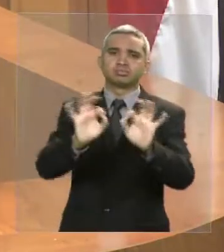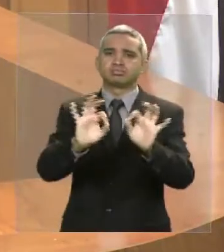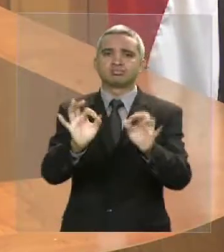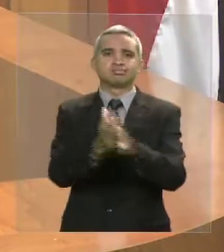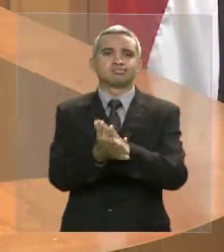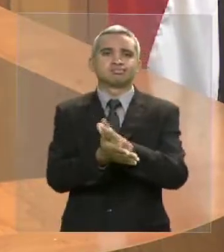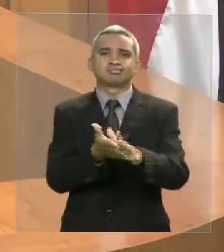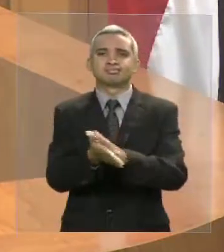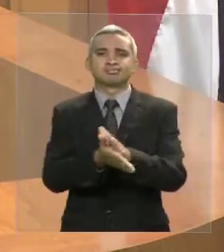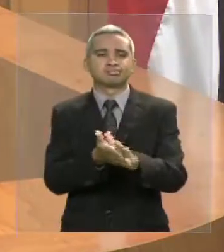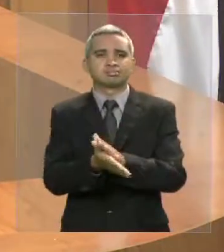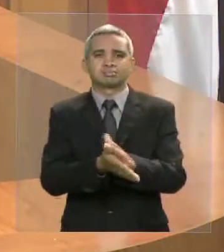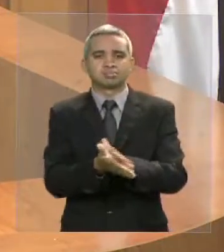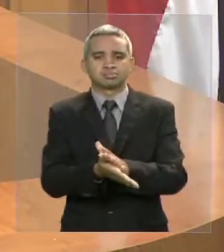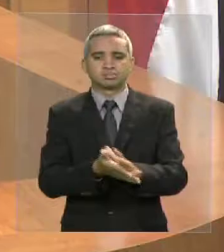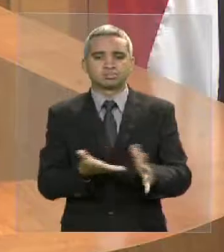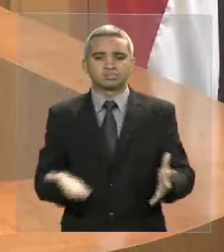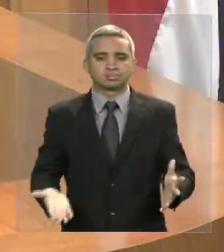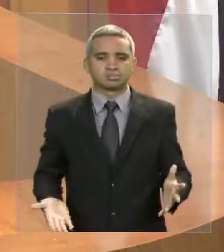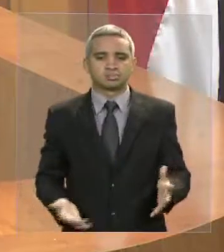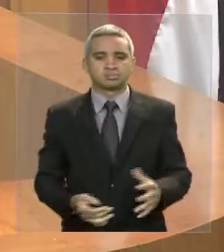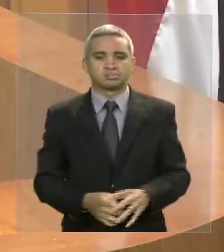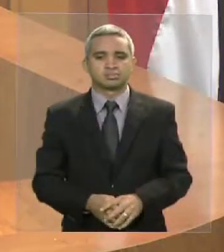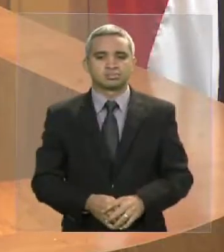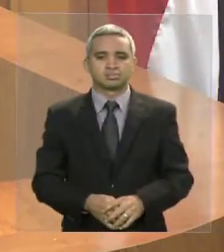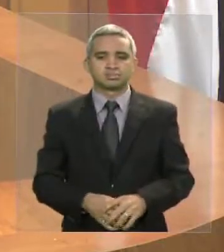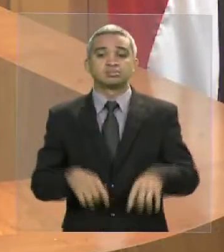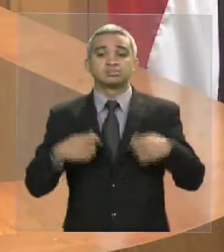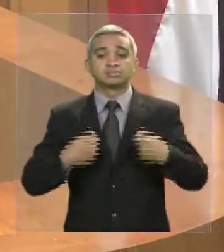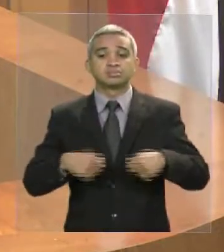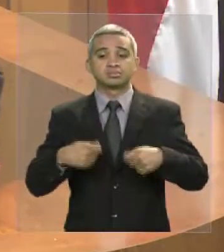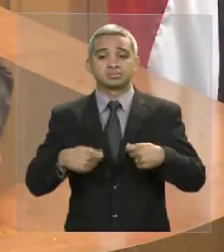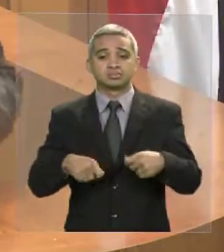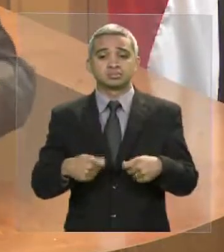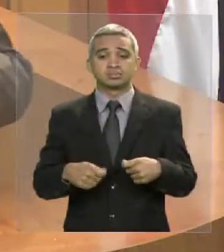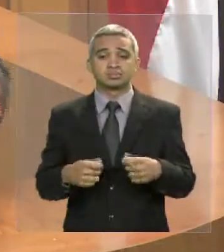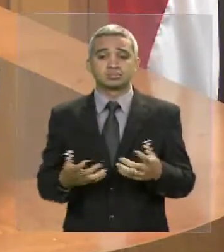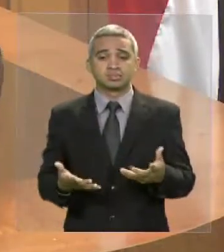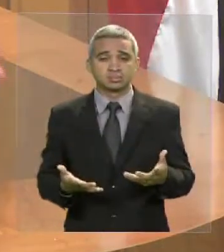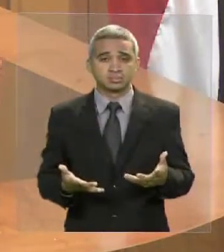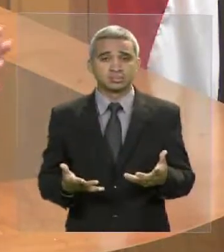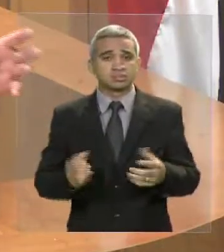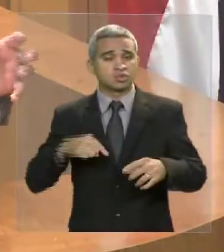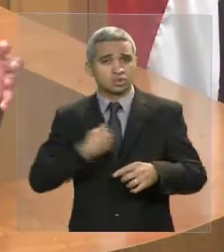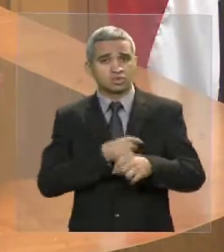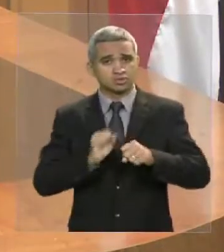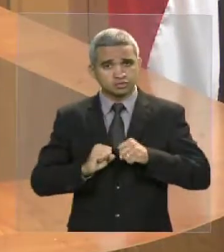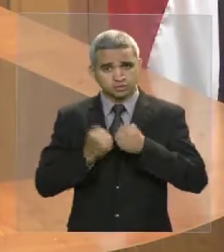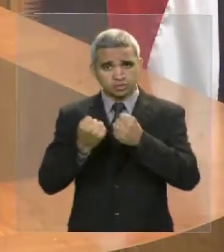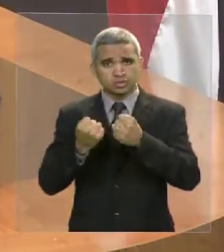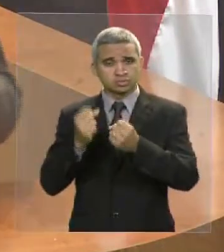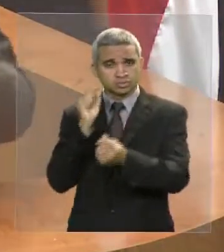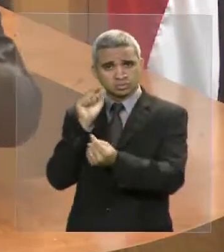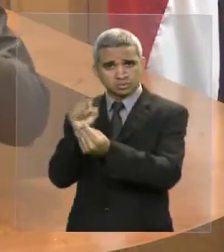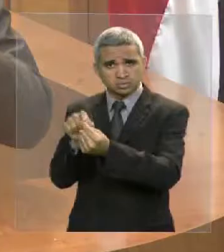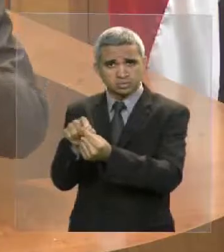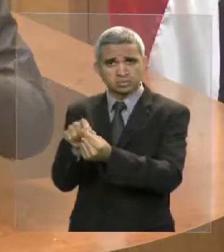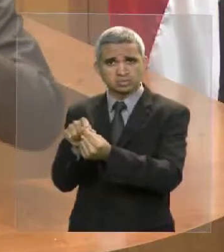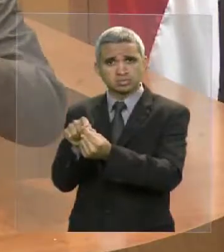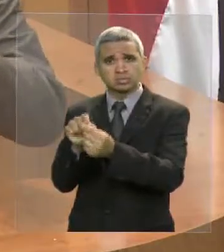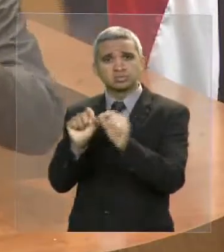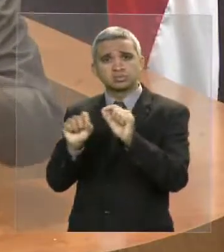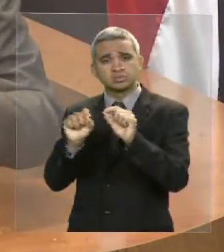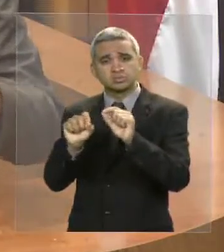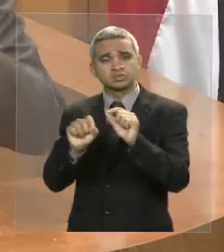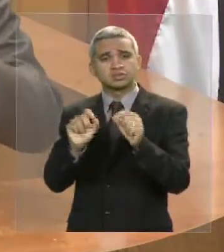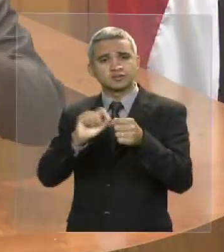presidente, vamos questionar. Temos que, então, direcionar esforço no sentido de poder formalizar